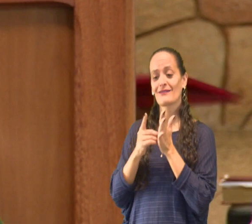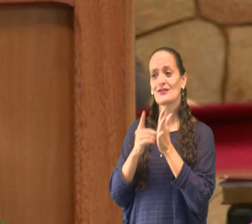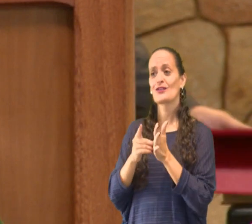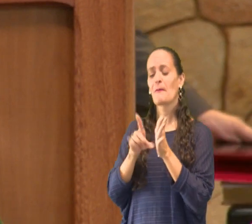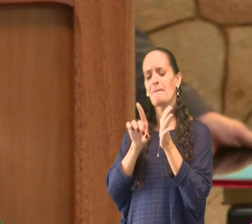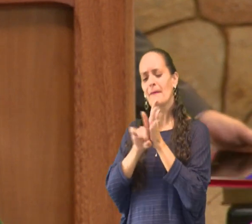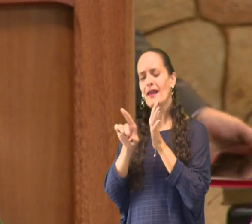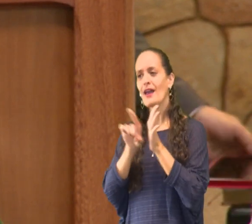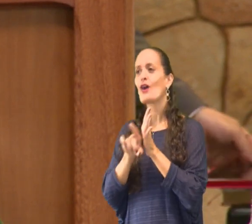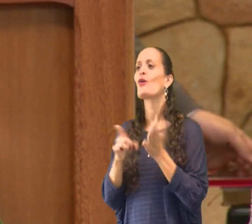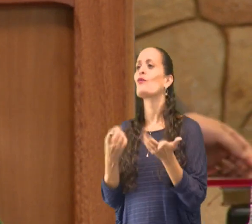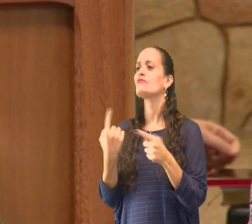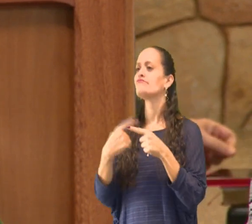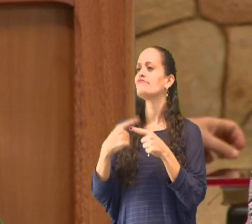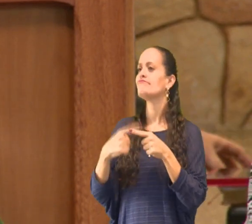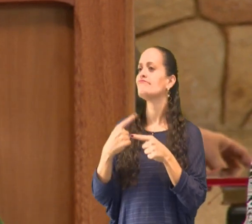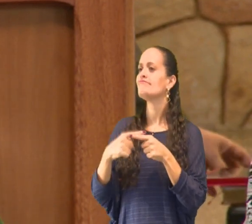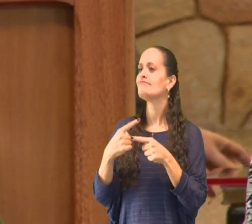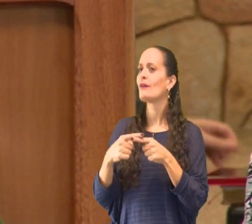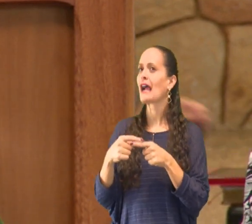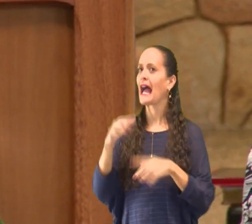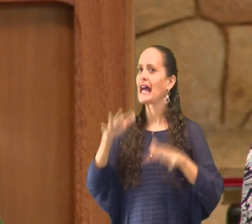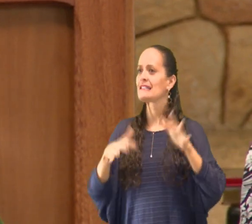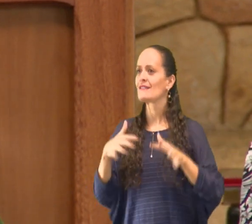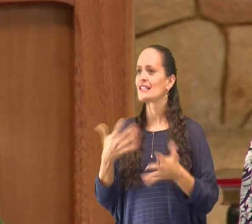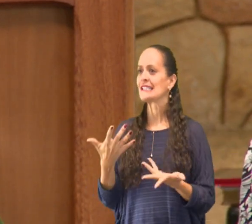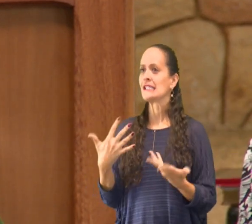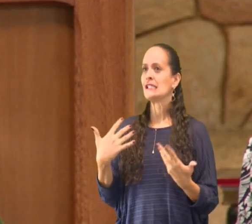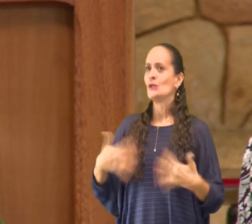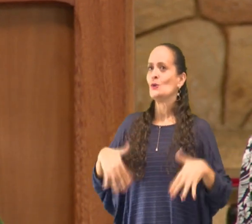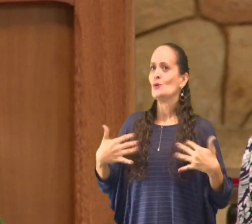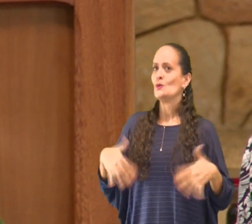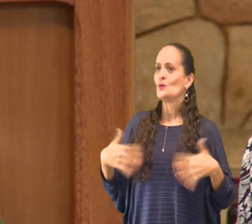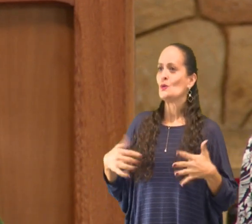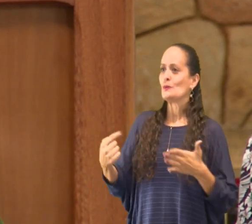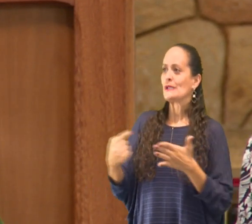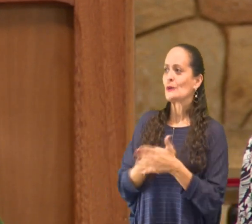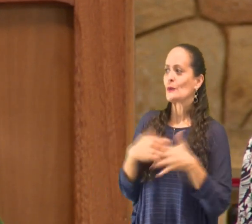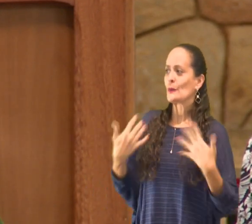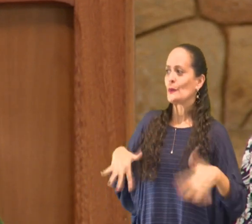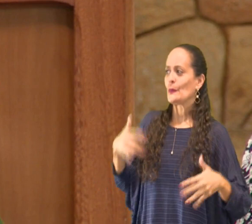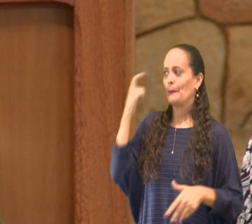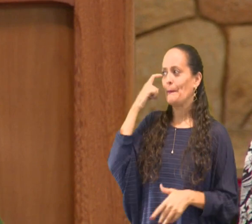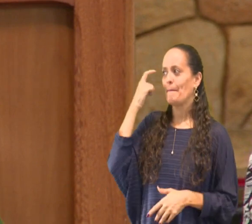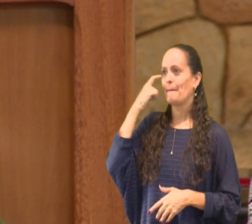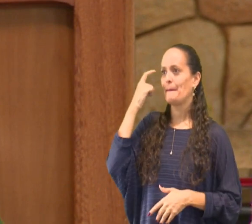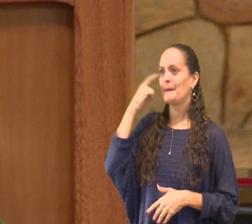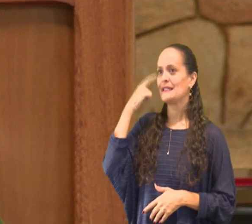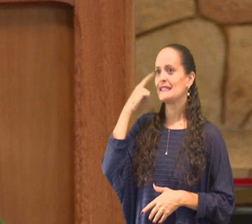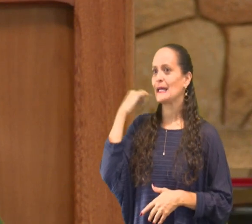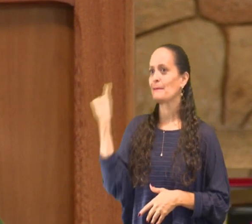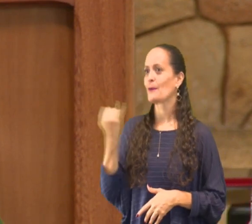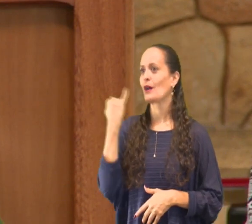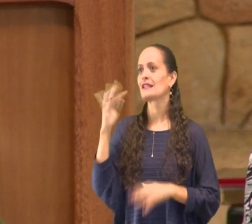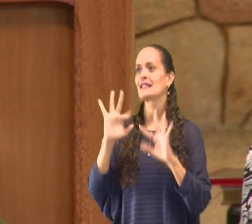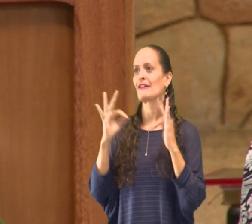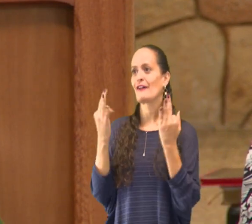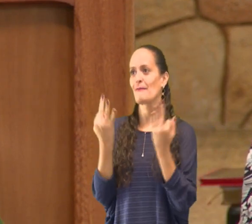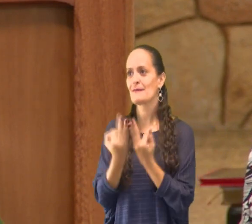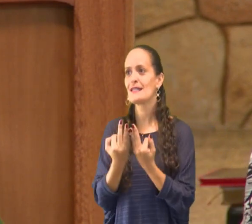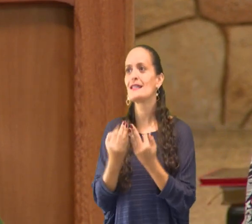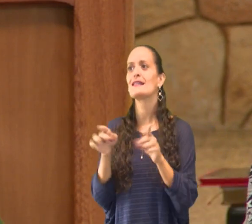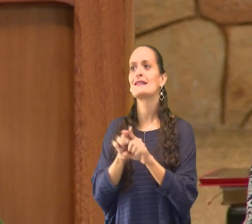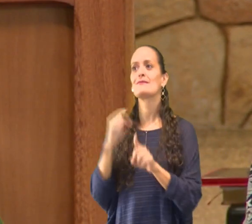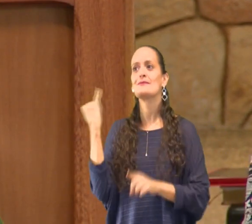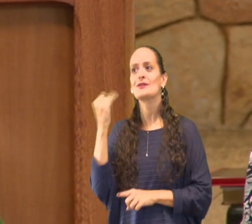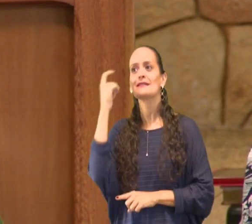é uma pergunta que nos coloca em saia justa ou calça justa, porque nos faz repensar os valores à luz da palavra. E